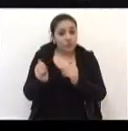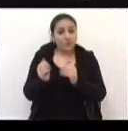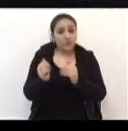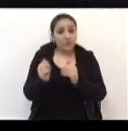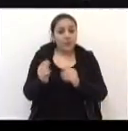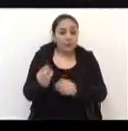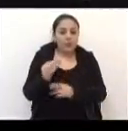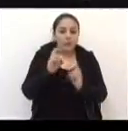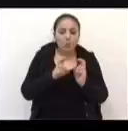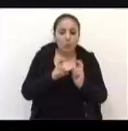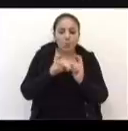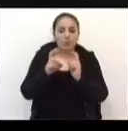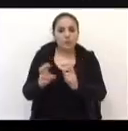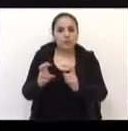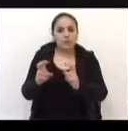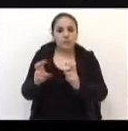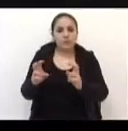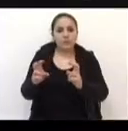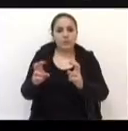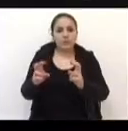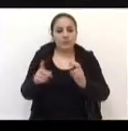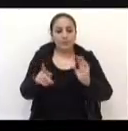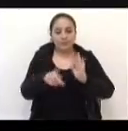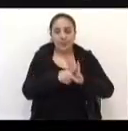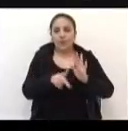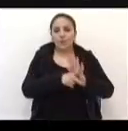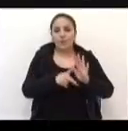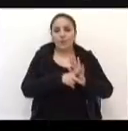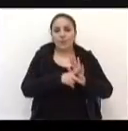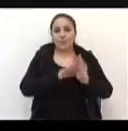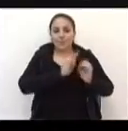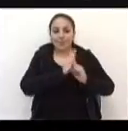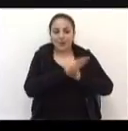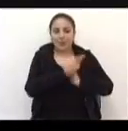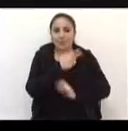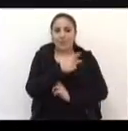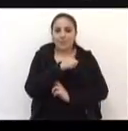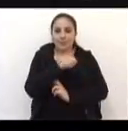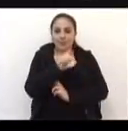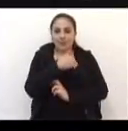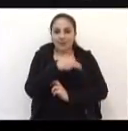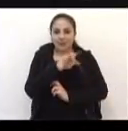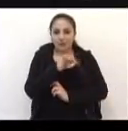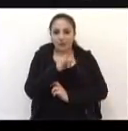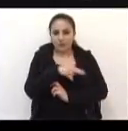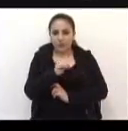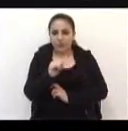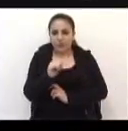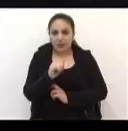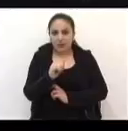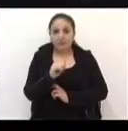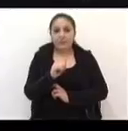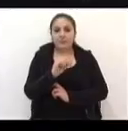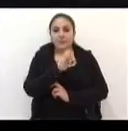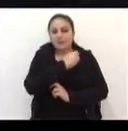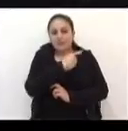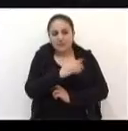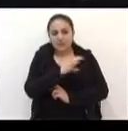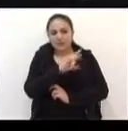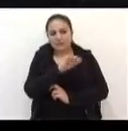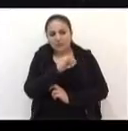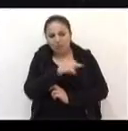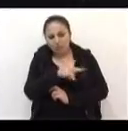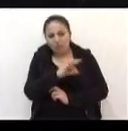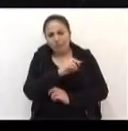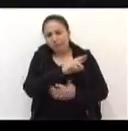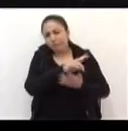que se implantasse uma linha de ônibus ligando a Vila Planaltina, São Cristóvão, Santa Maria, São Luís Gonzaga,